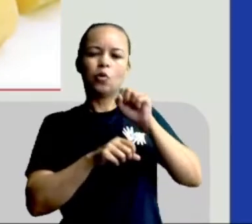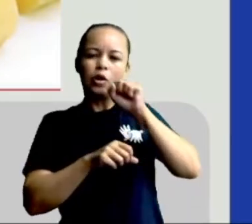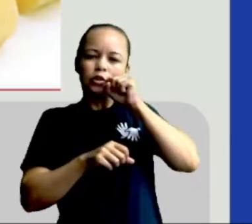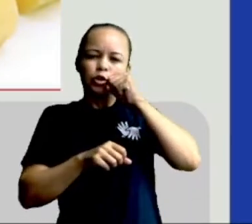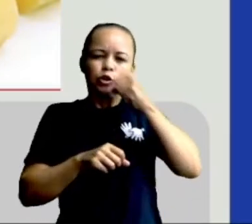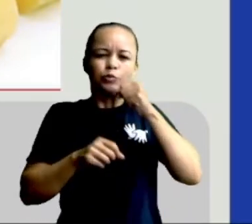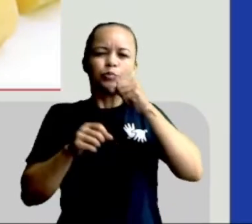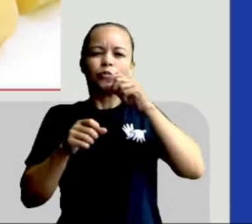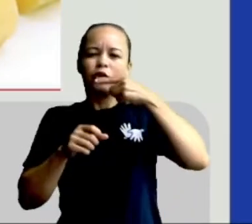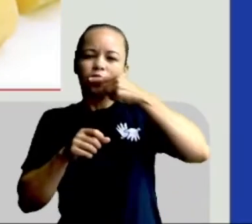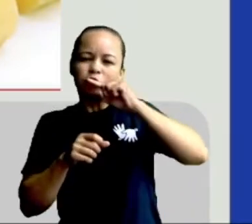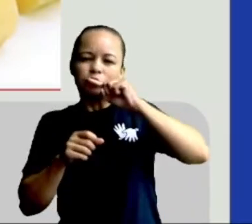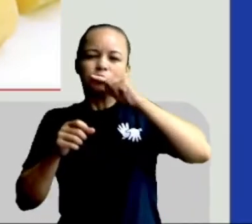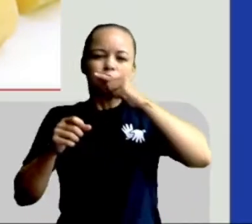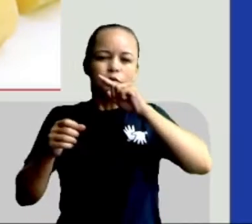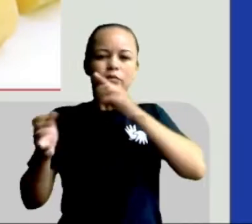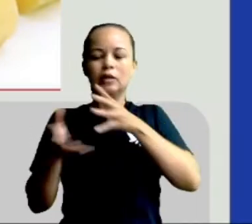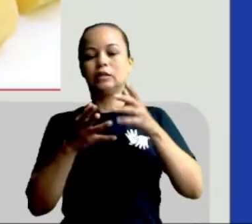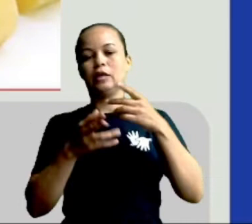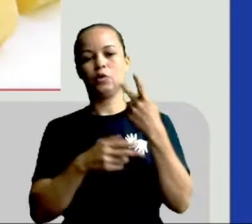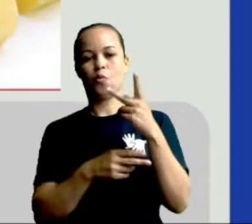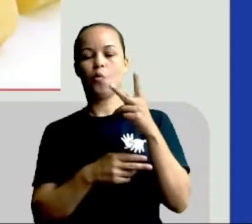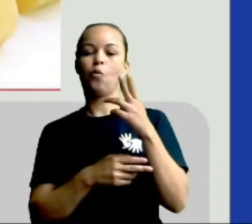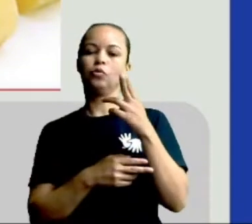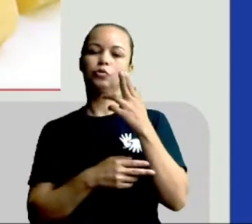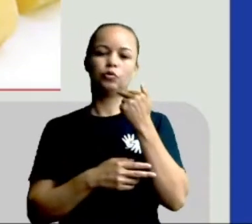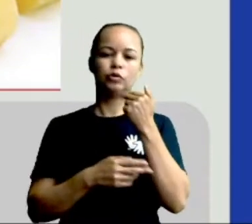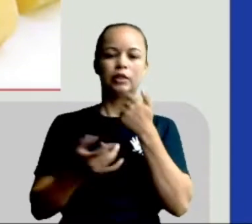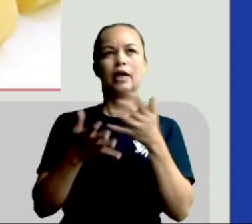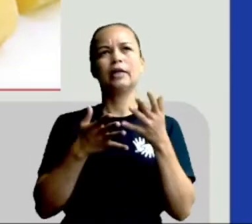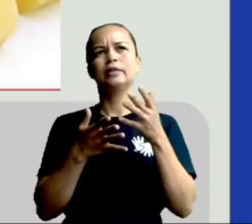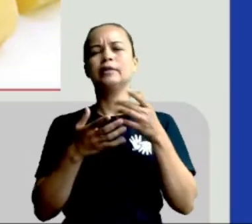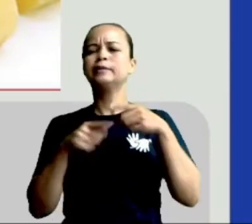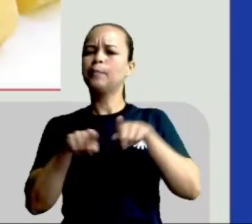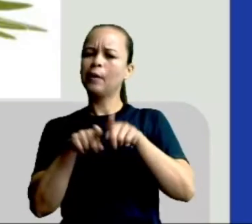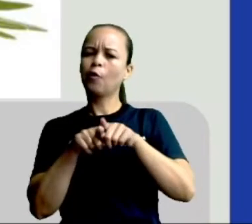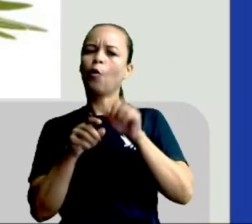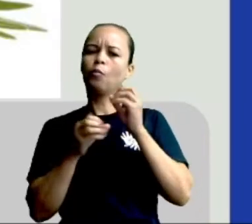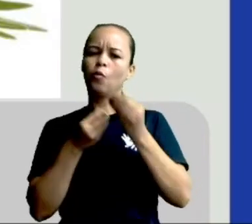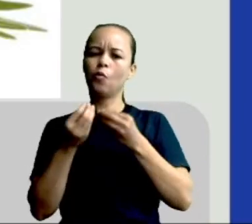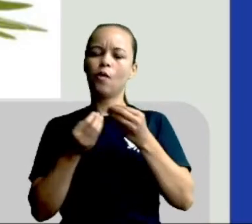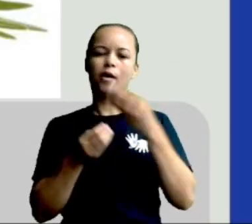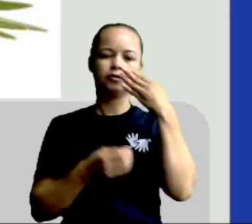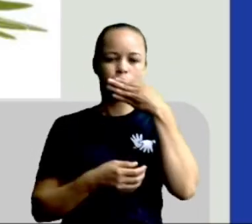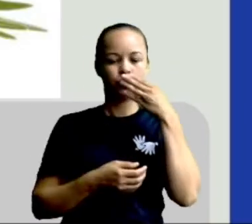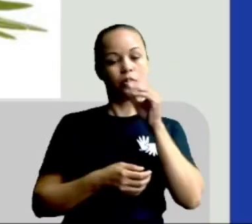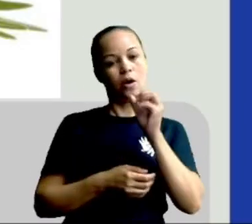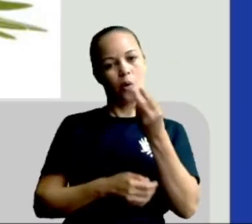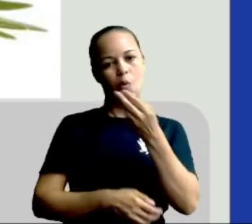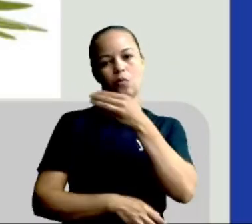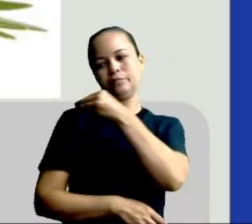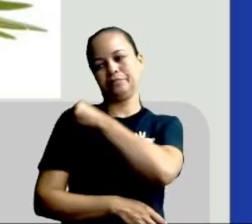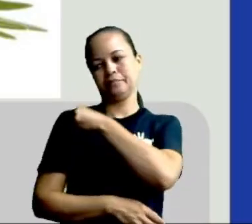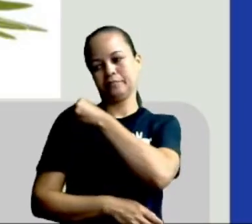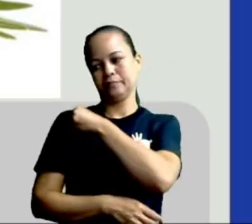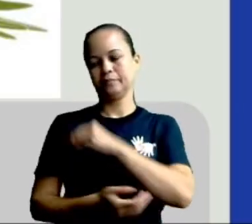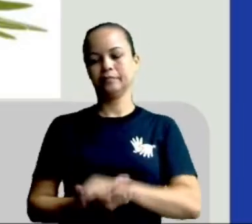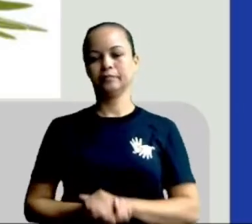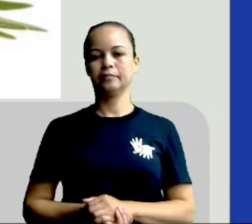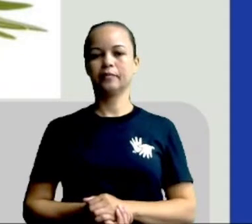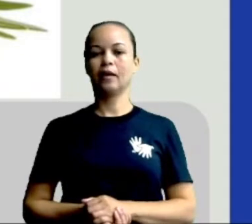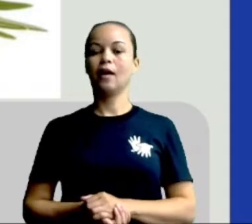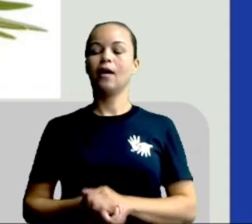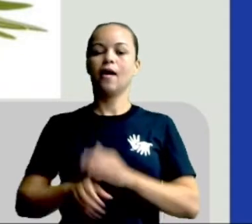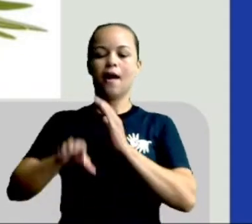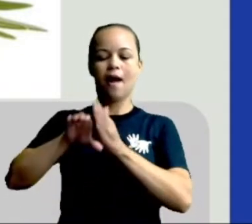um outro nutriente, em um outro produto, como açúcar ou como álcool. A cebola,